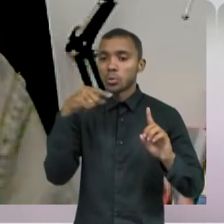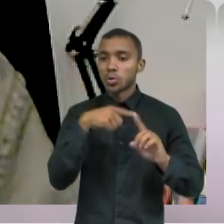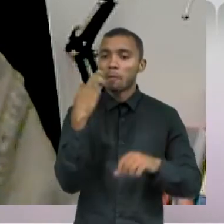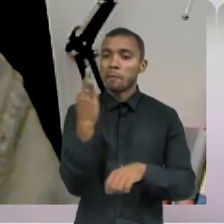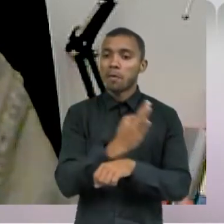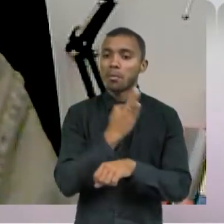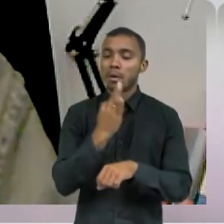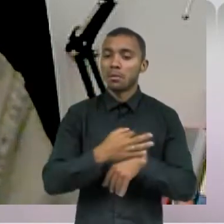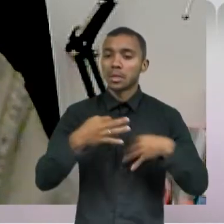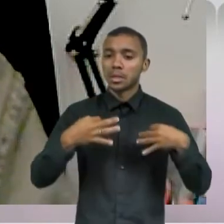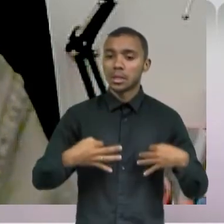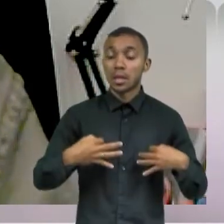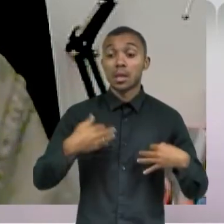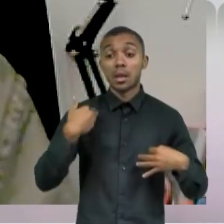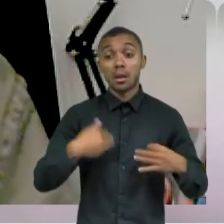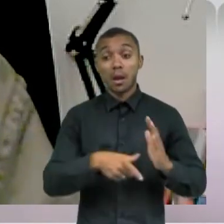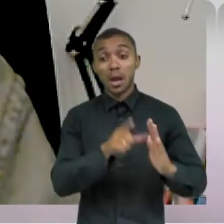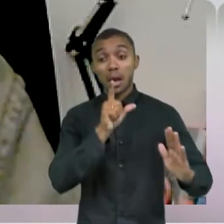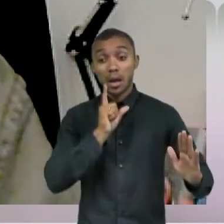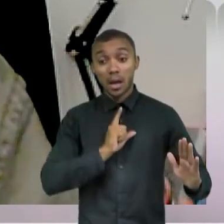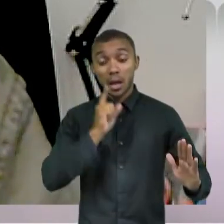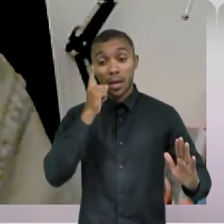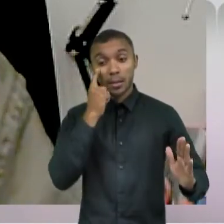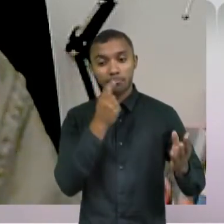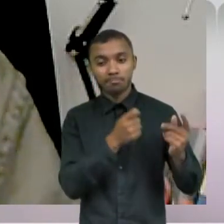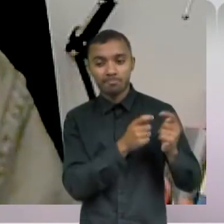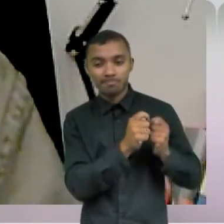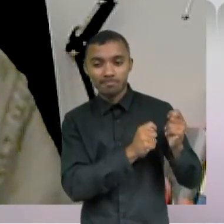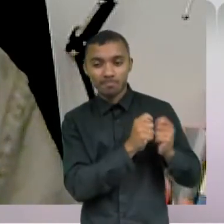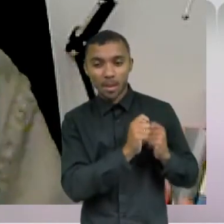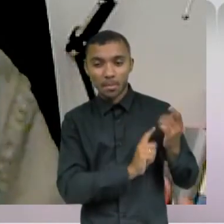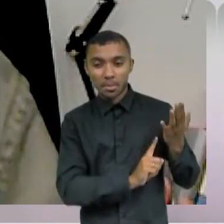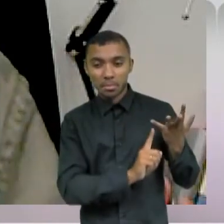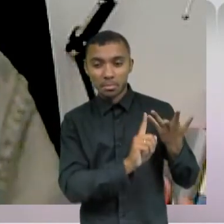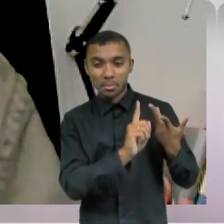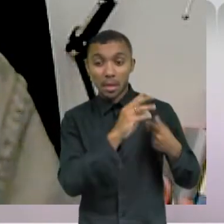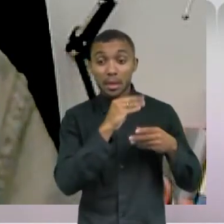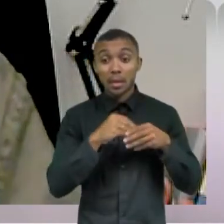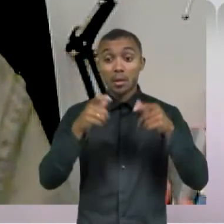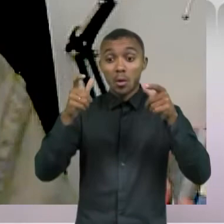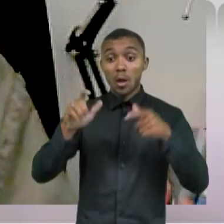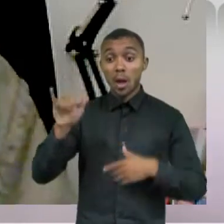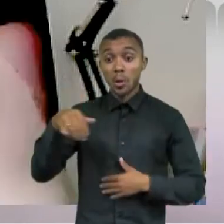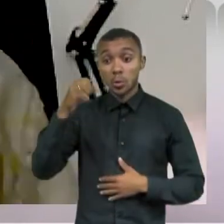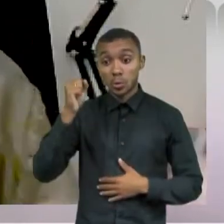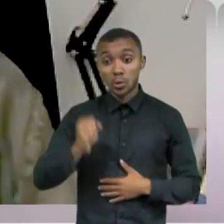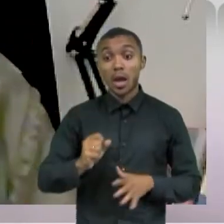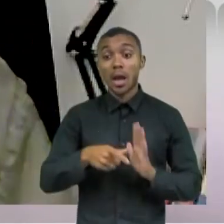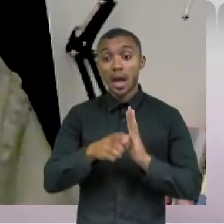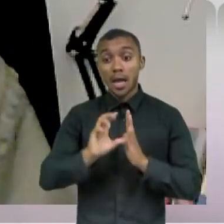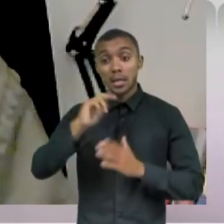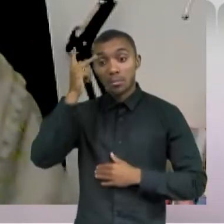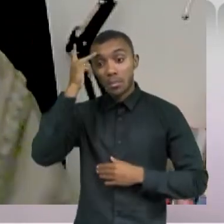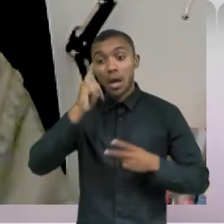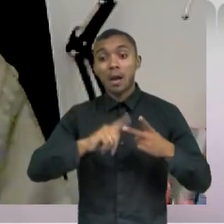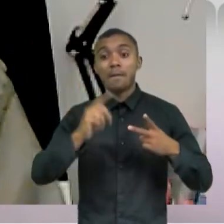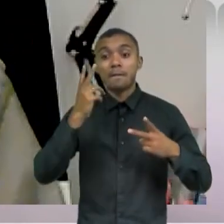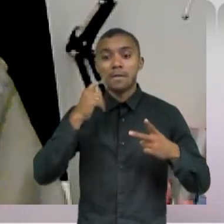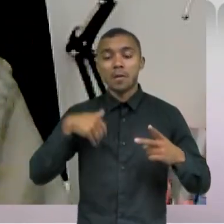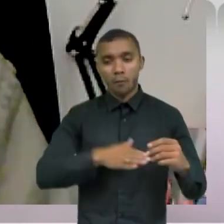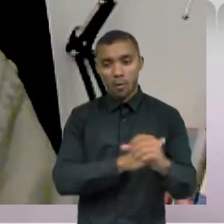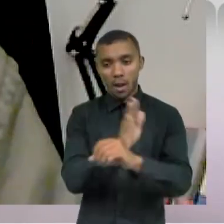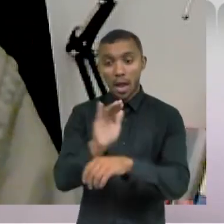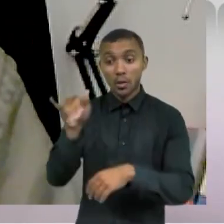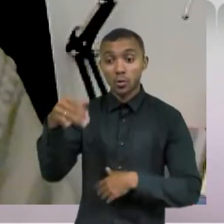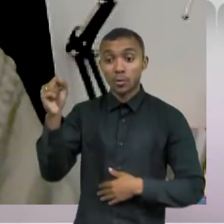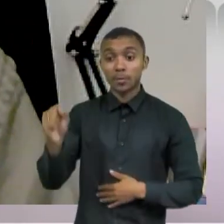e equidistante. Quando eu fui fazer o lançamento do livro em Juazeiro do Norte, depois de ter feito em São Paulo, Fortaleza, fui fazer em